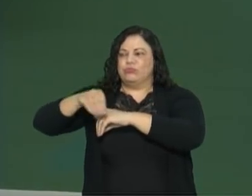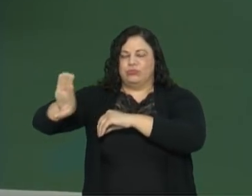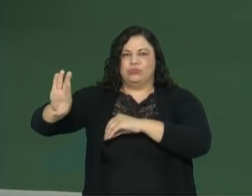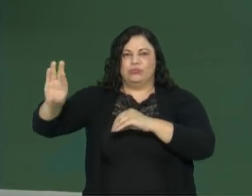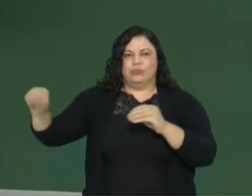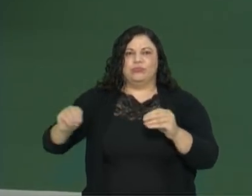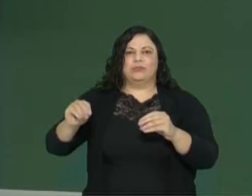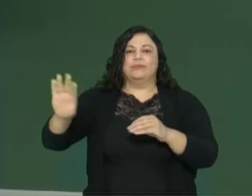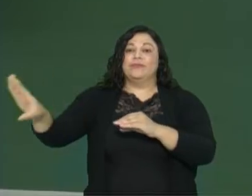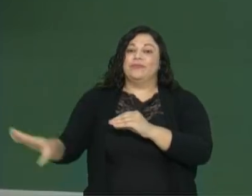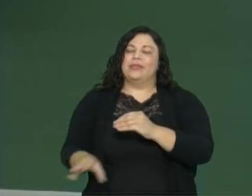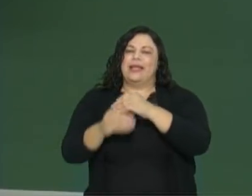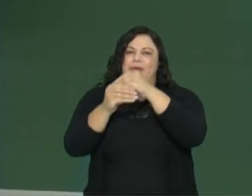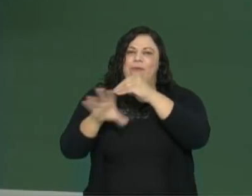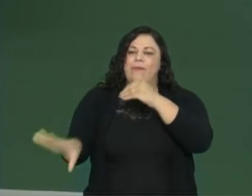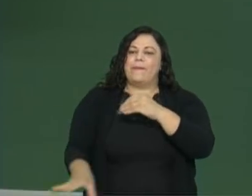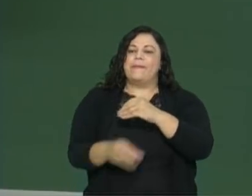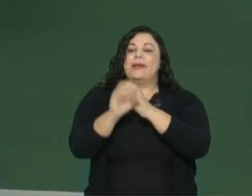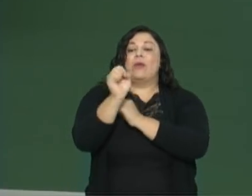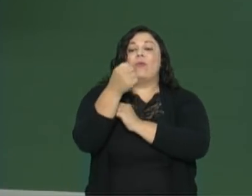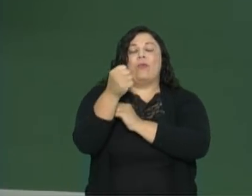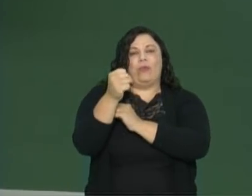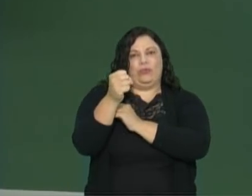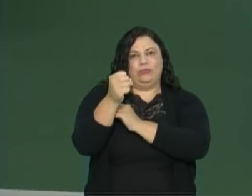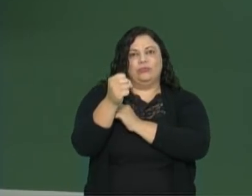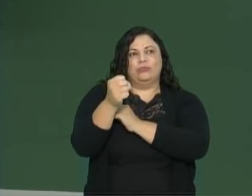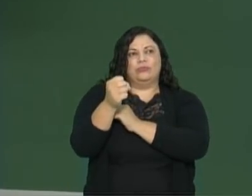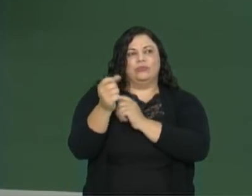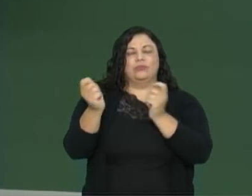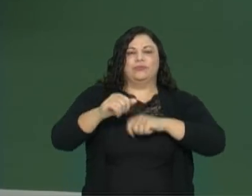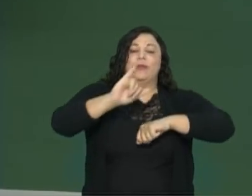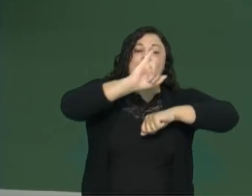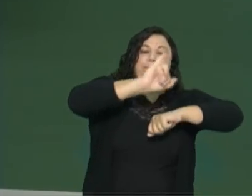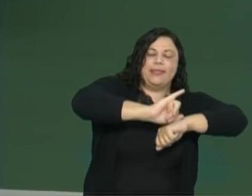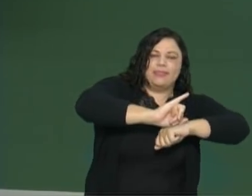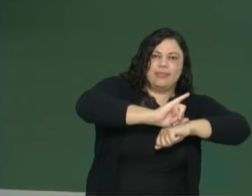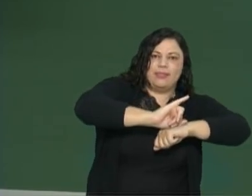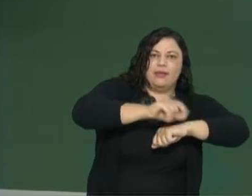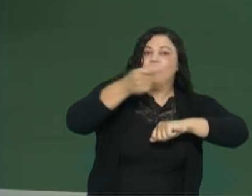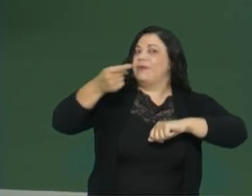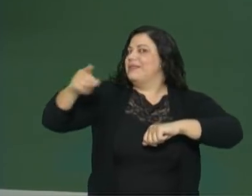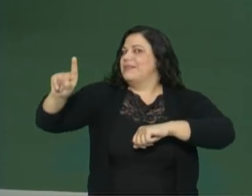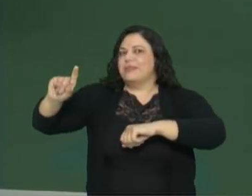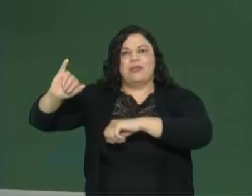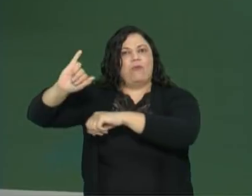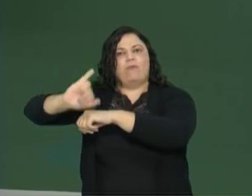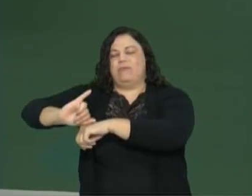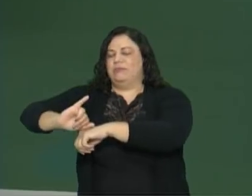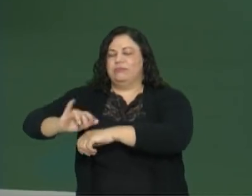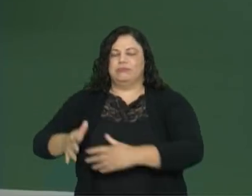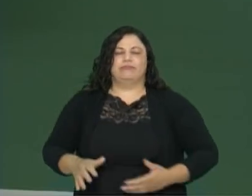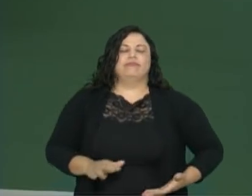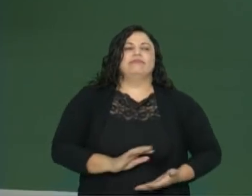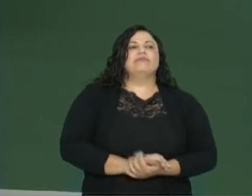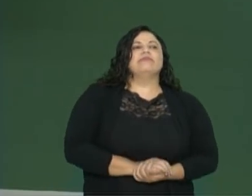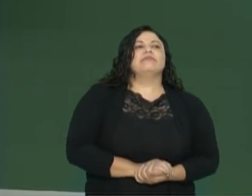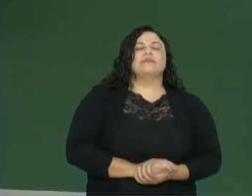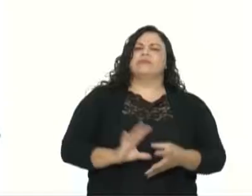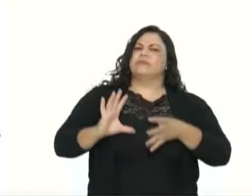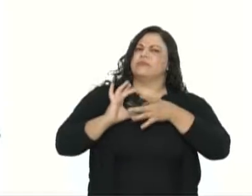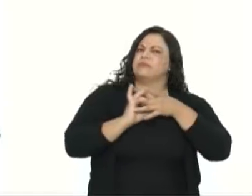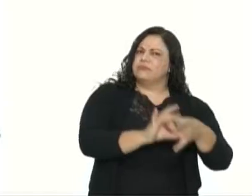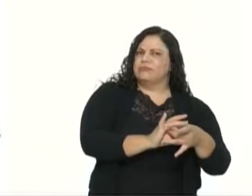o octeto do ânion. Perfeito? Metal e não metal. Certo? Continuando, ligação